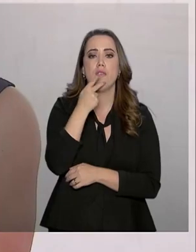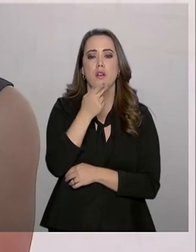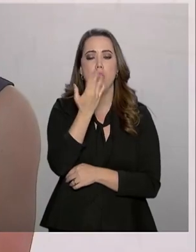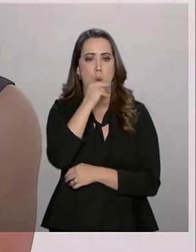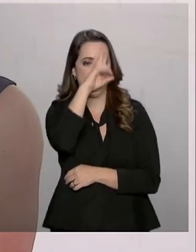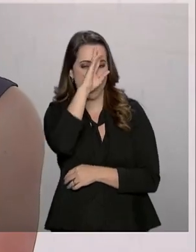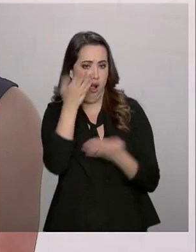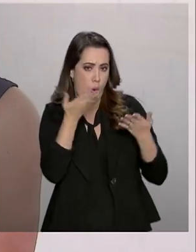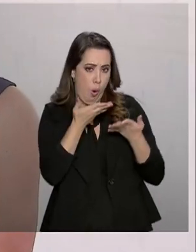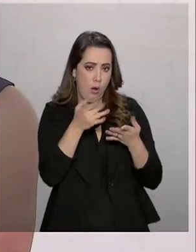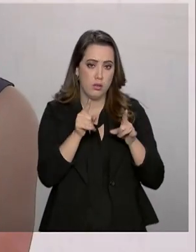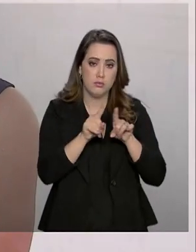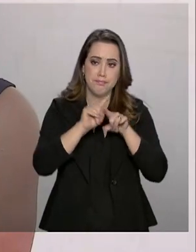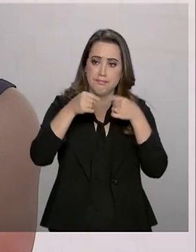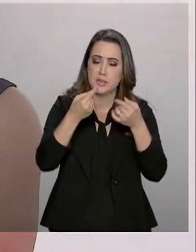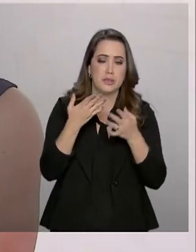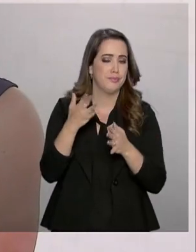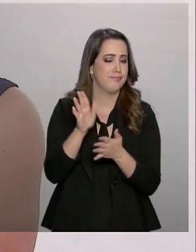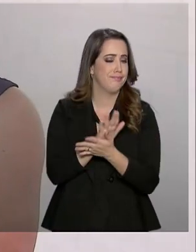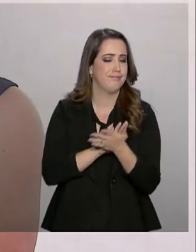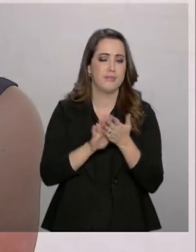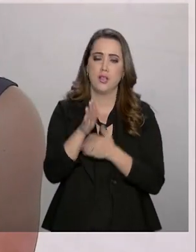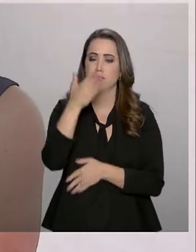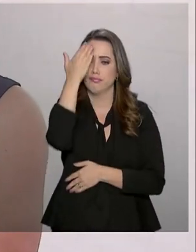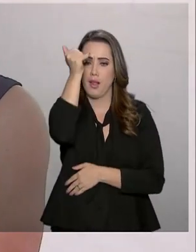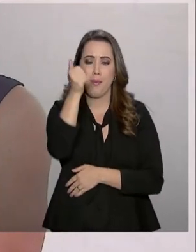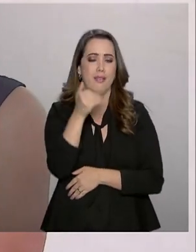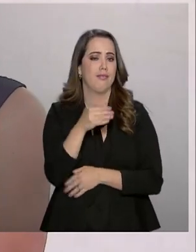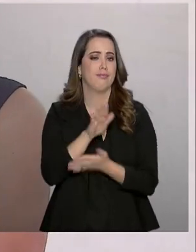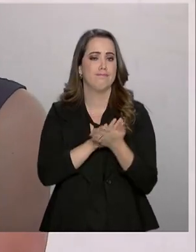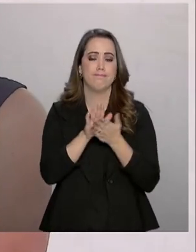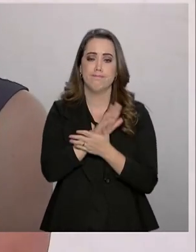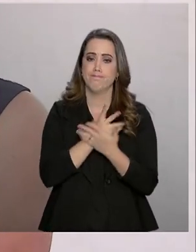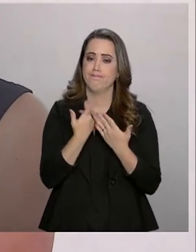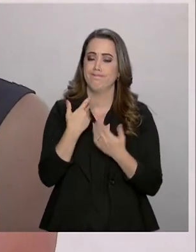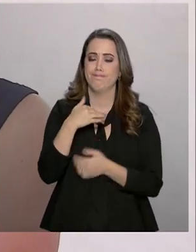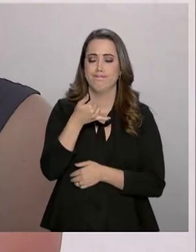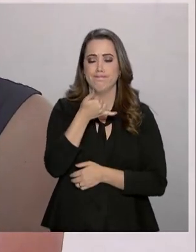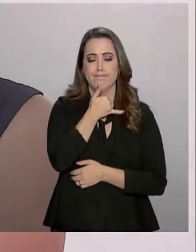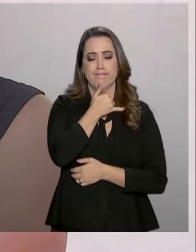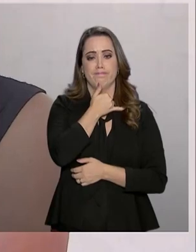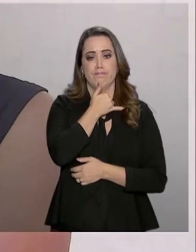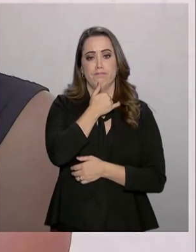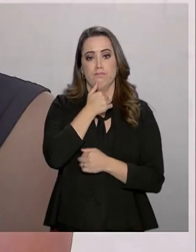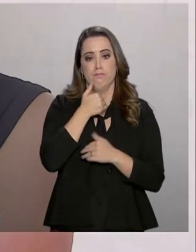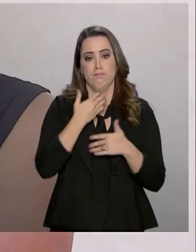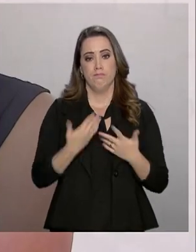almoçar. E daí não teve mais contato com ele. E infelizmente,